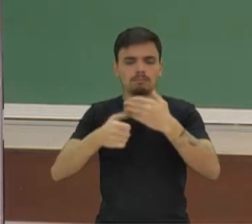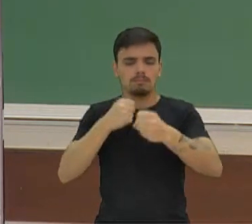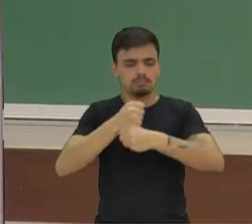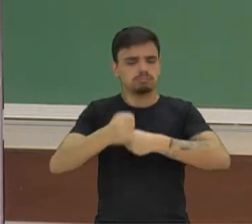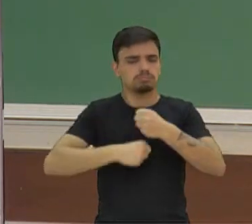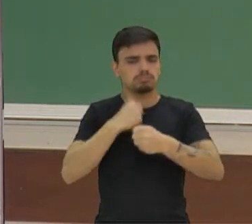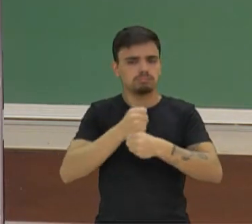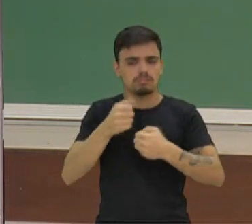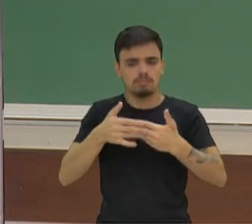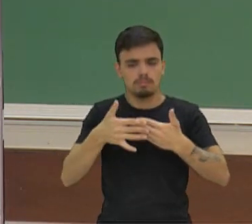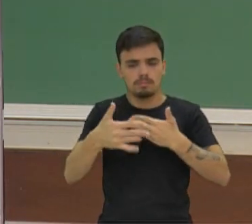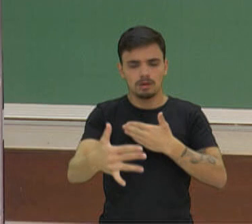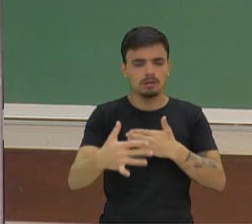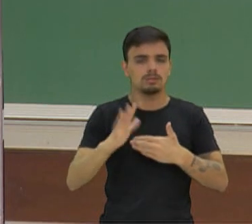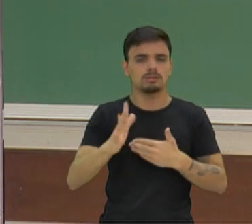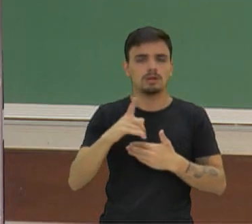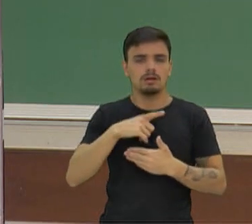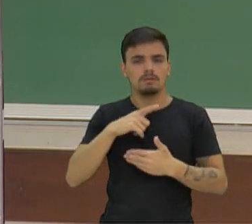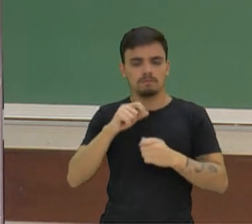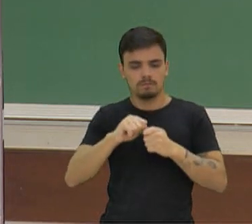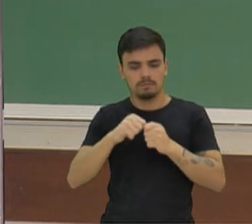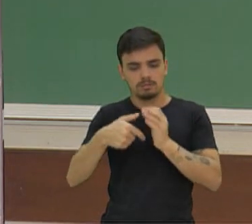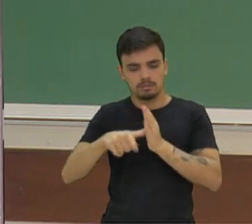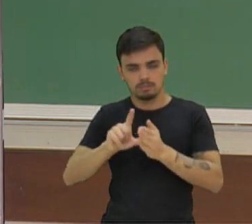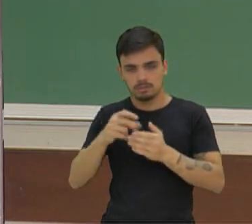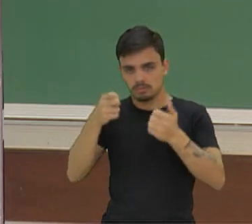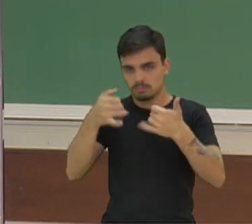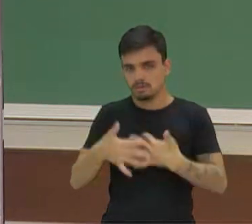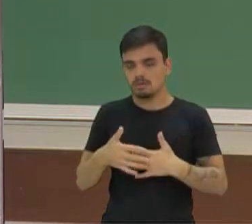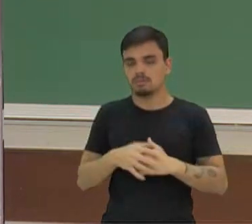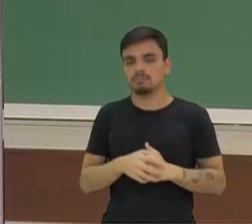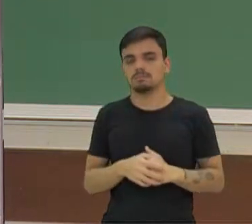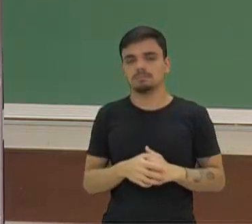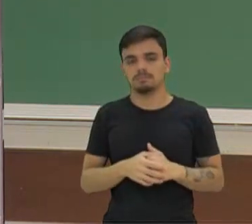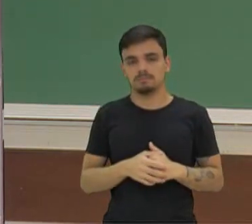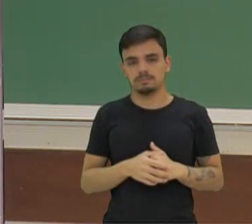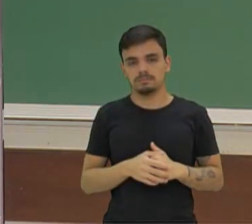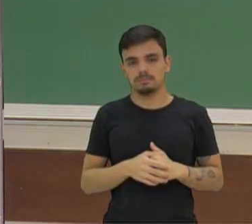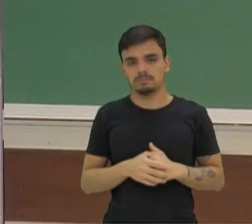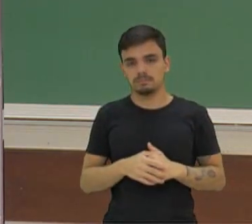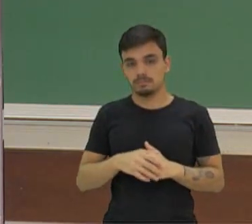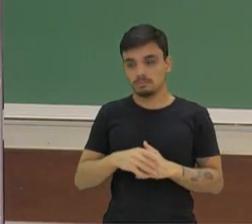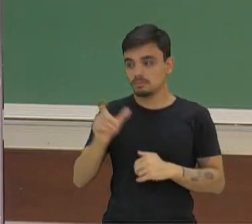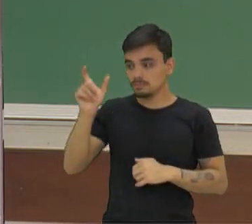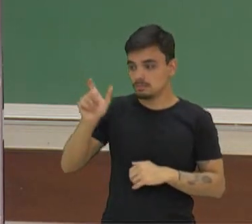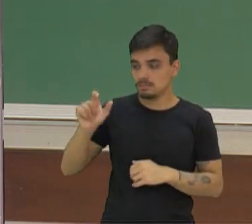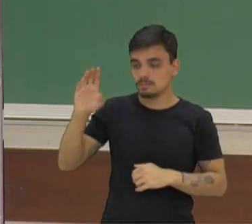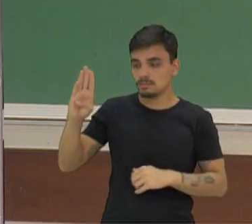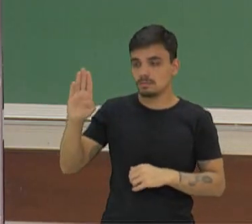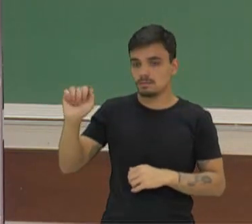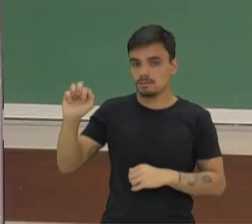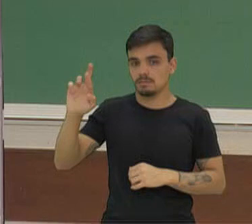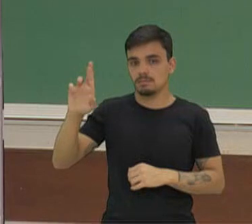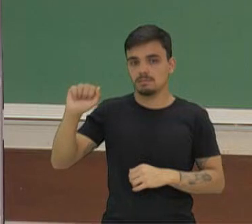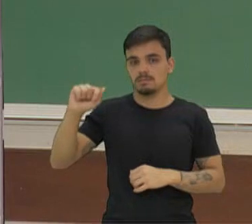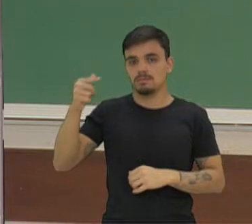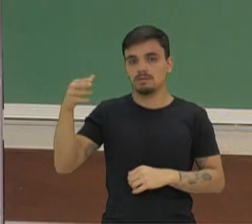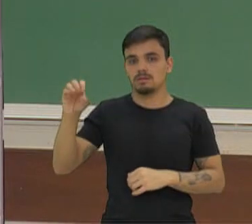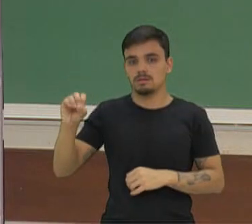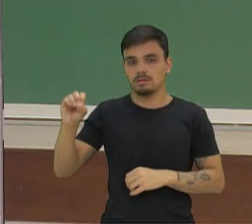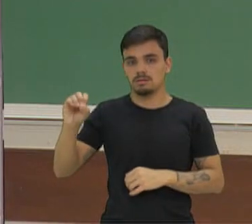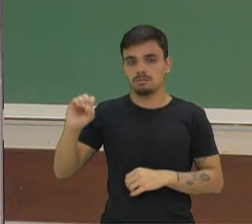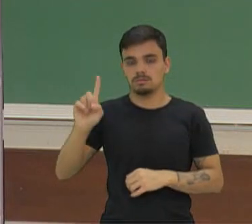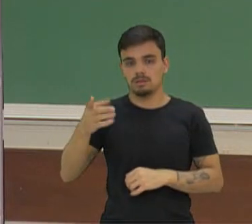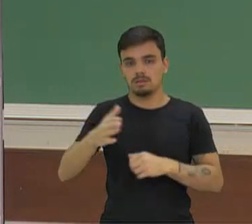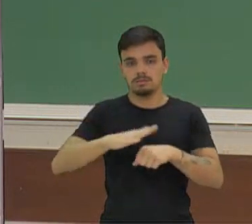fazendo aqui uma antecipação, vamos dizer assim, o Barão de Caxias vai ser chamado futuramente, daqui mais alguns